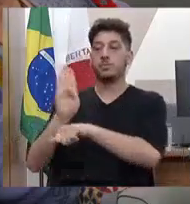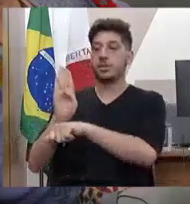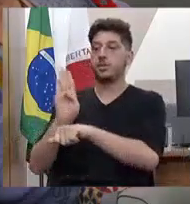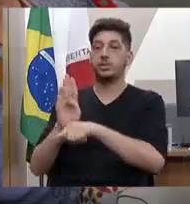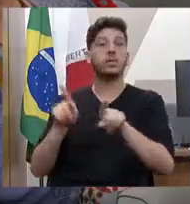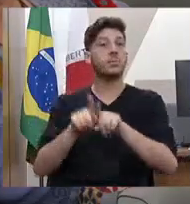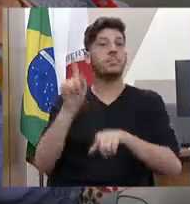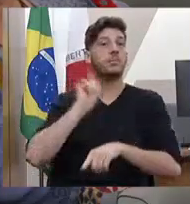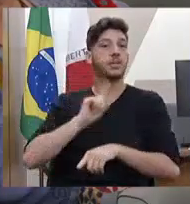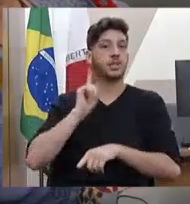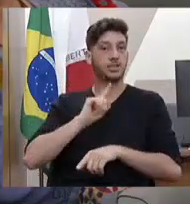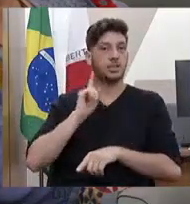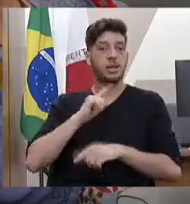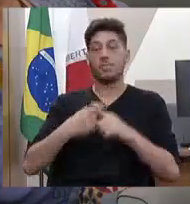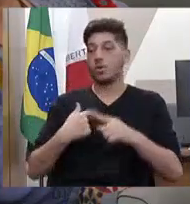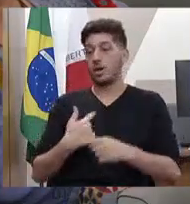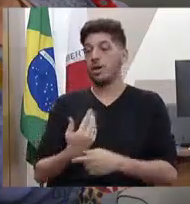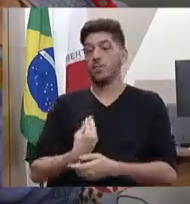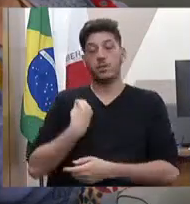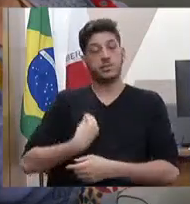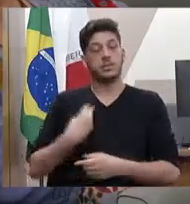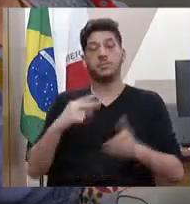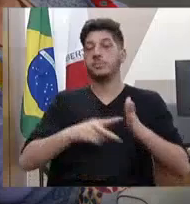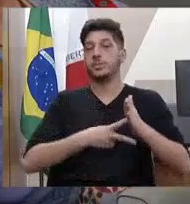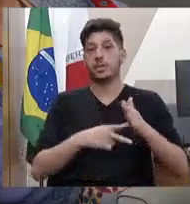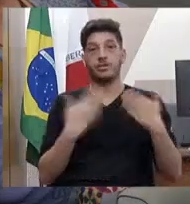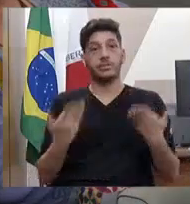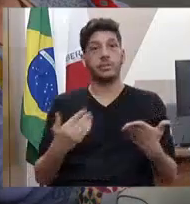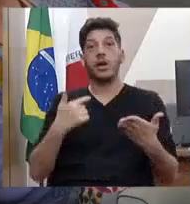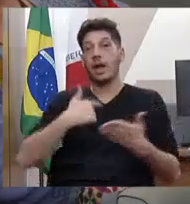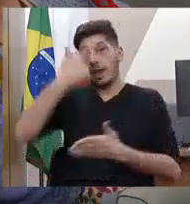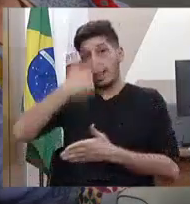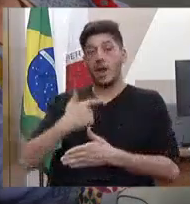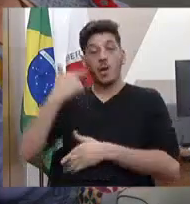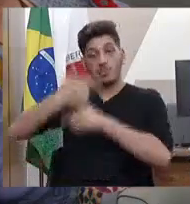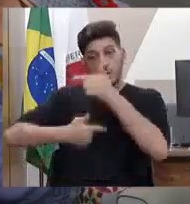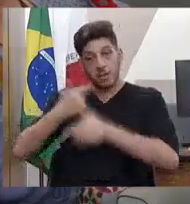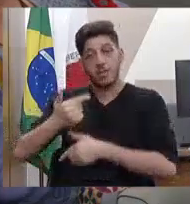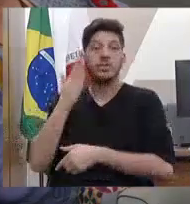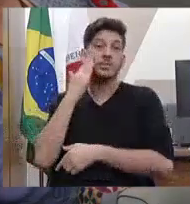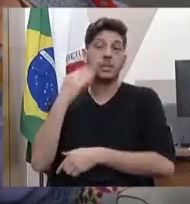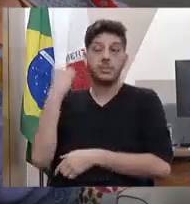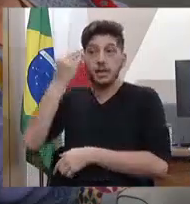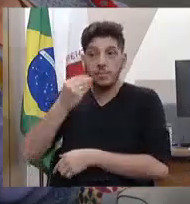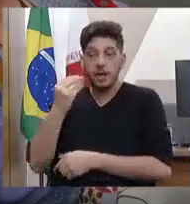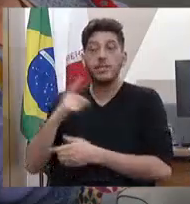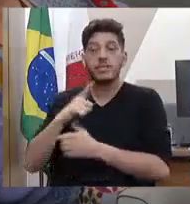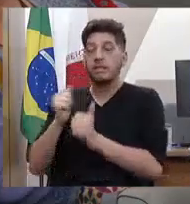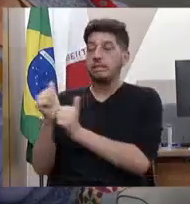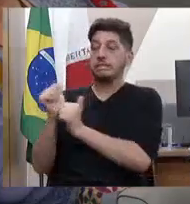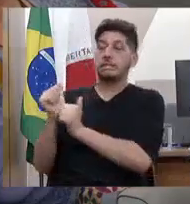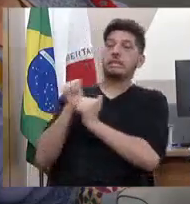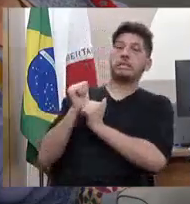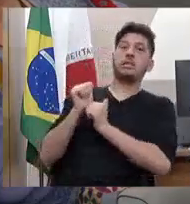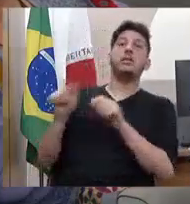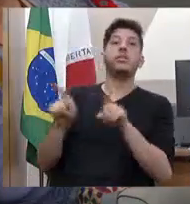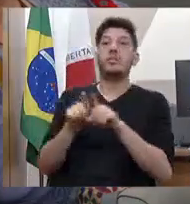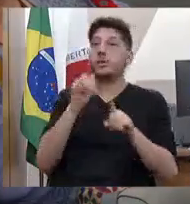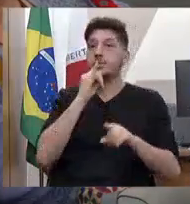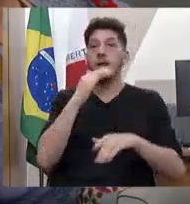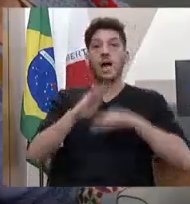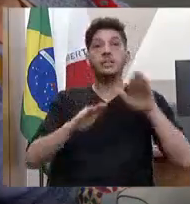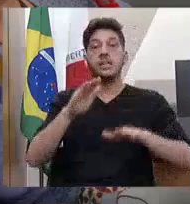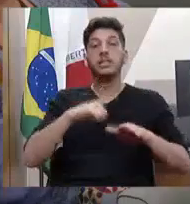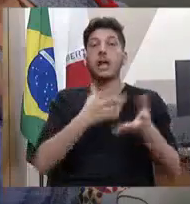Sindical então o trabalhador tem acontecido muito essa questão de opressão ele está atendendo paciente vem o gerente